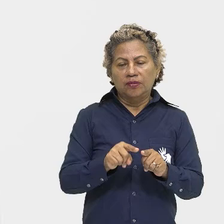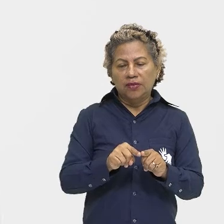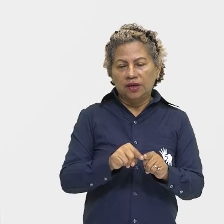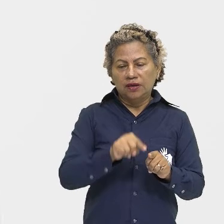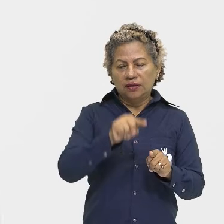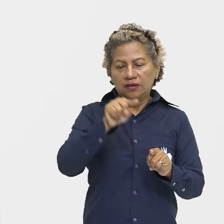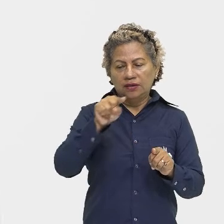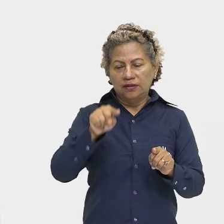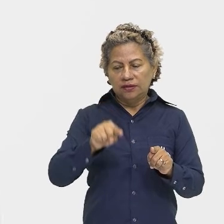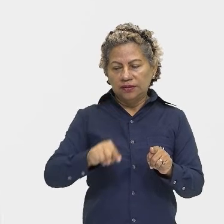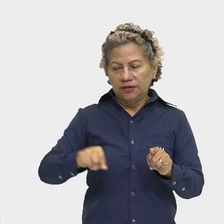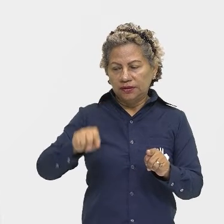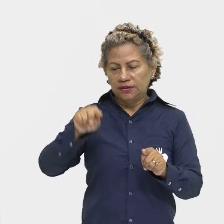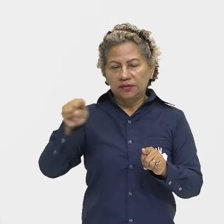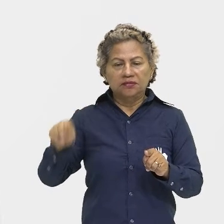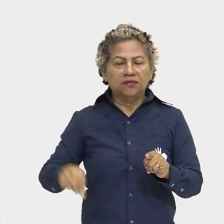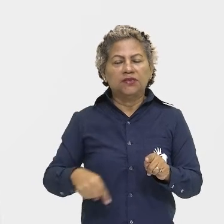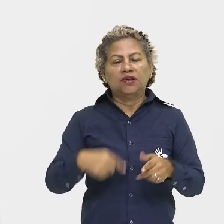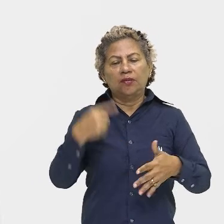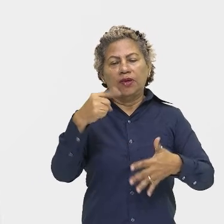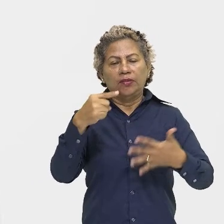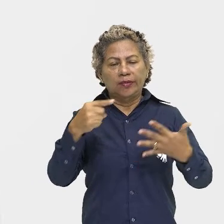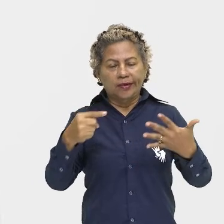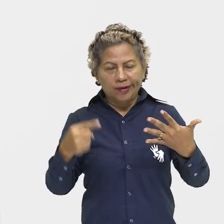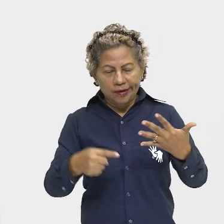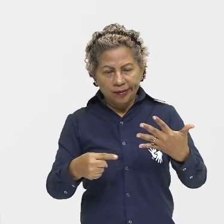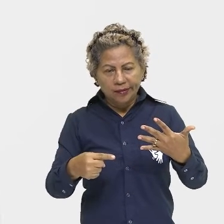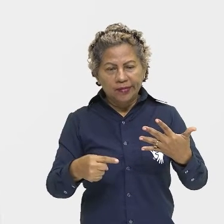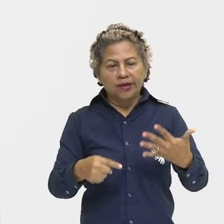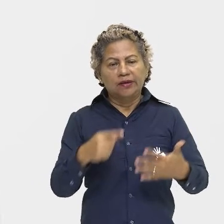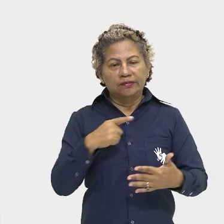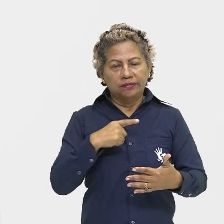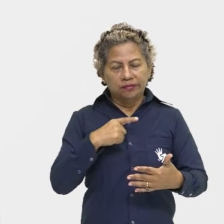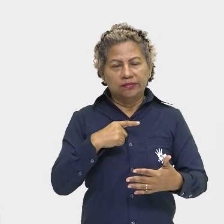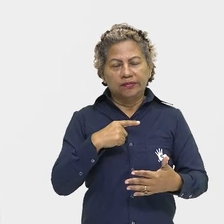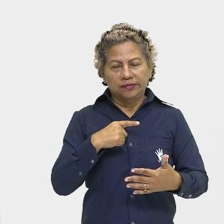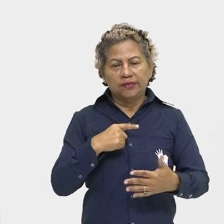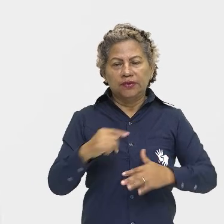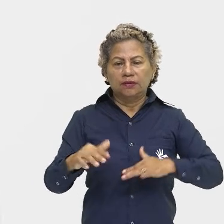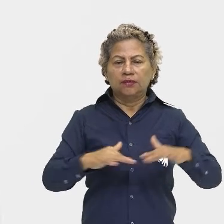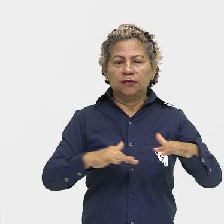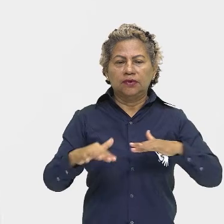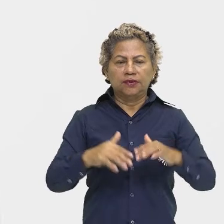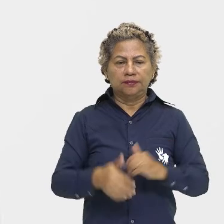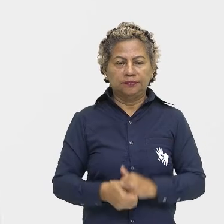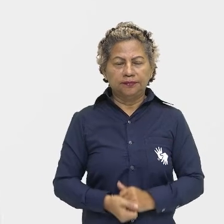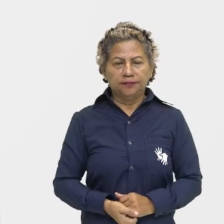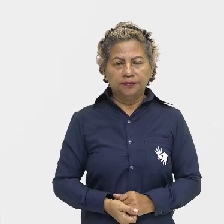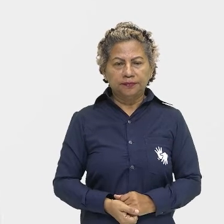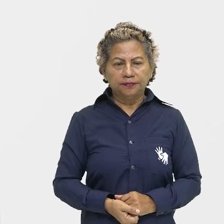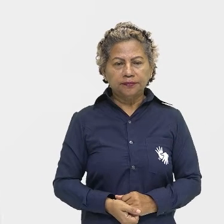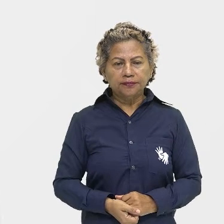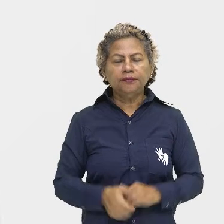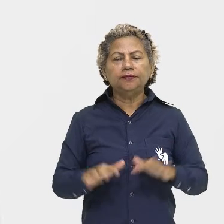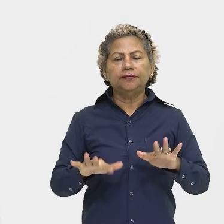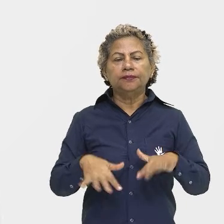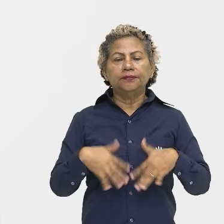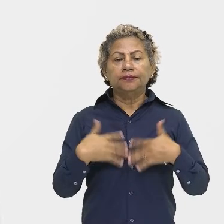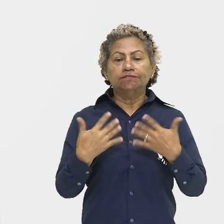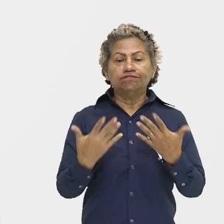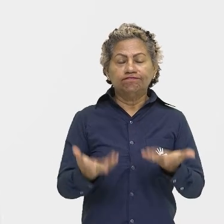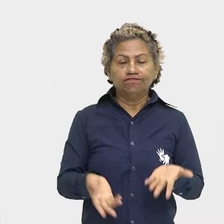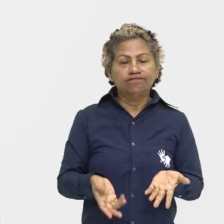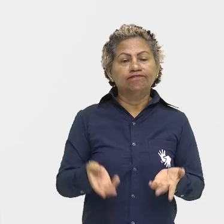alternado. Então, existem várias formas de trajetórias para os nossos movimentos. Quanto à